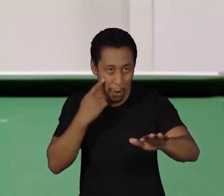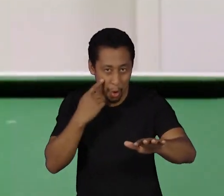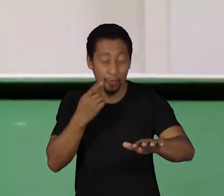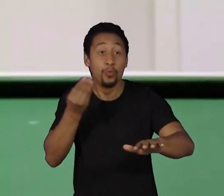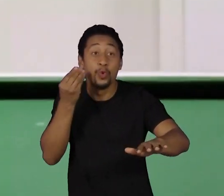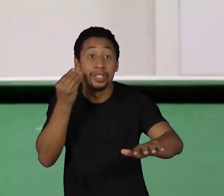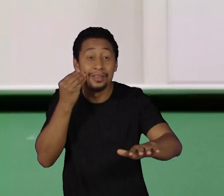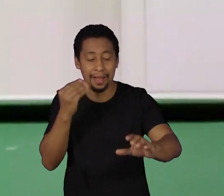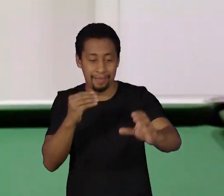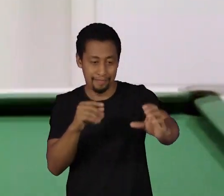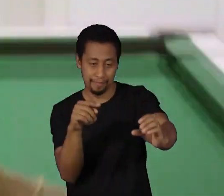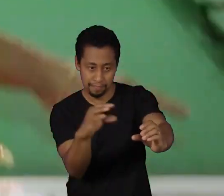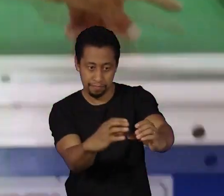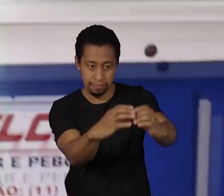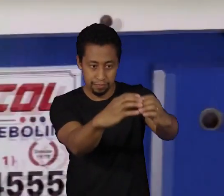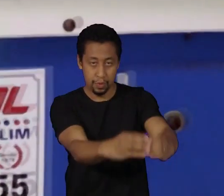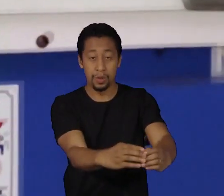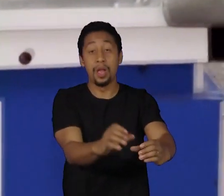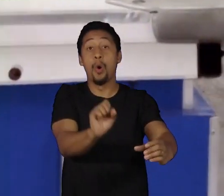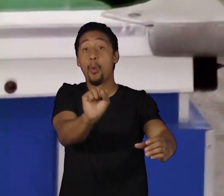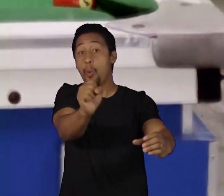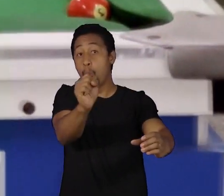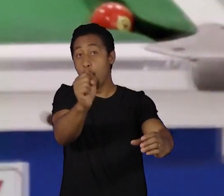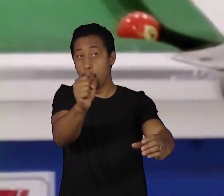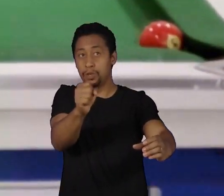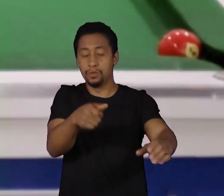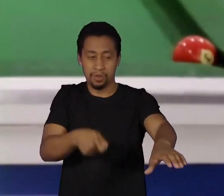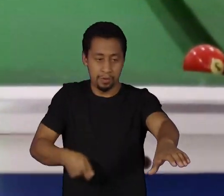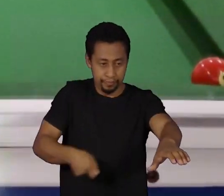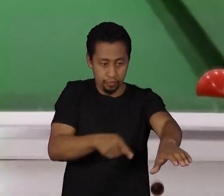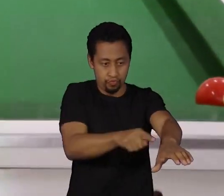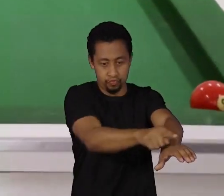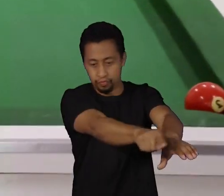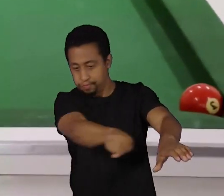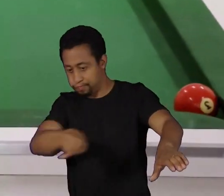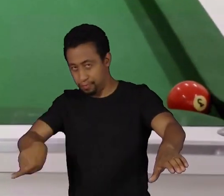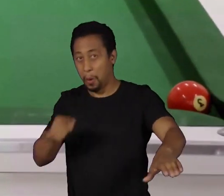Essa bola 8 caiu nessa boca.